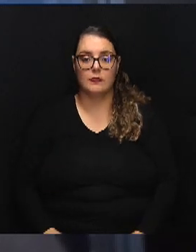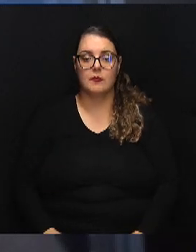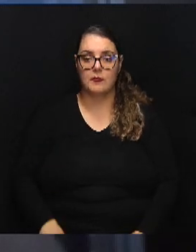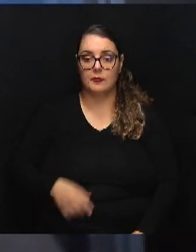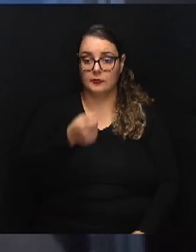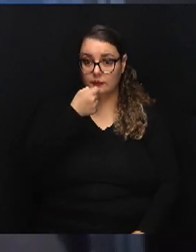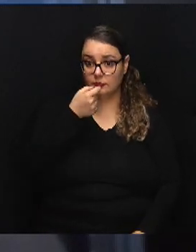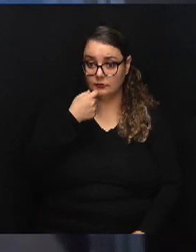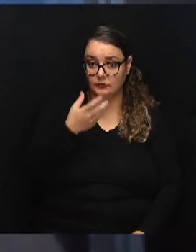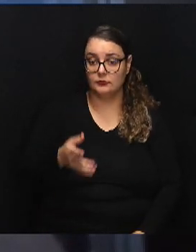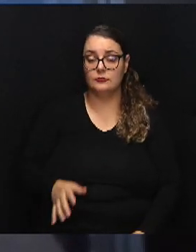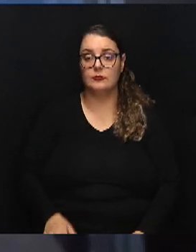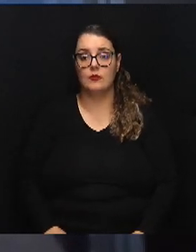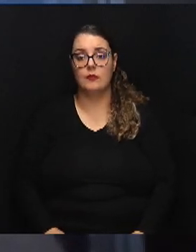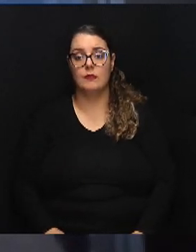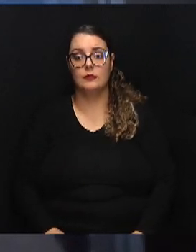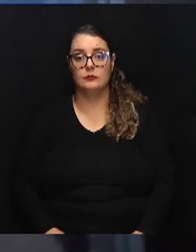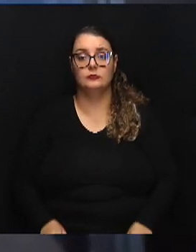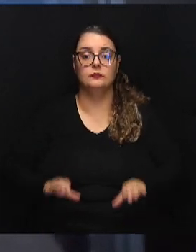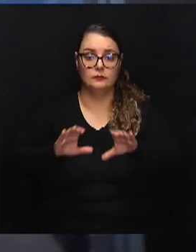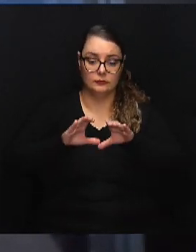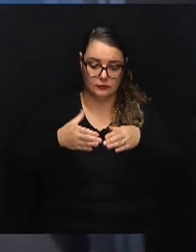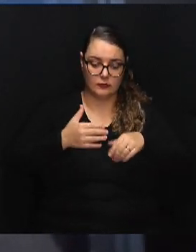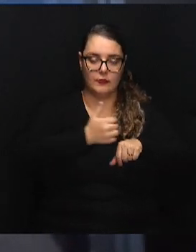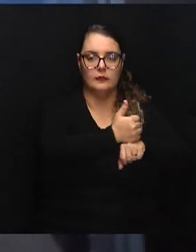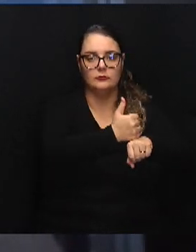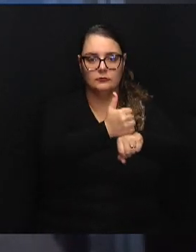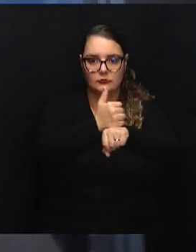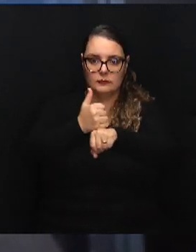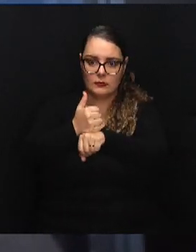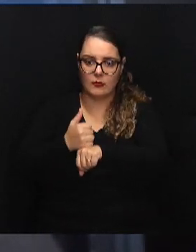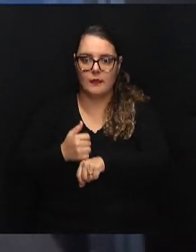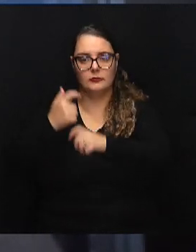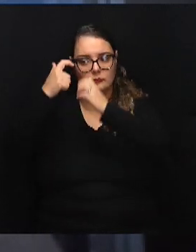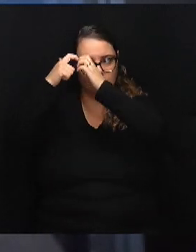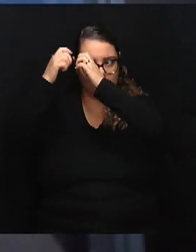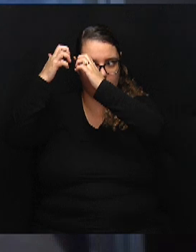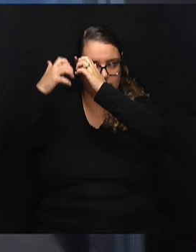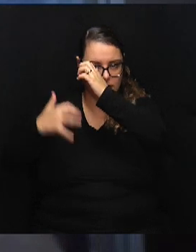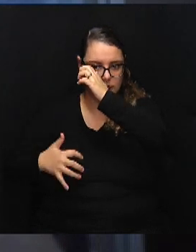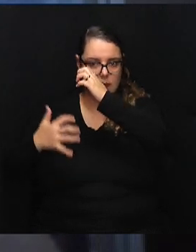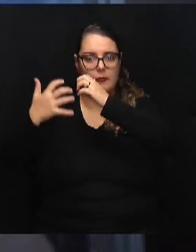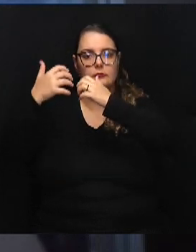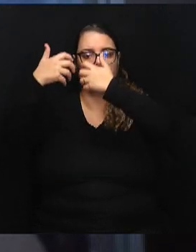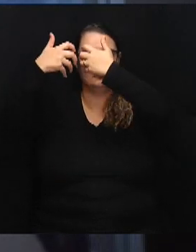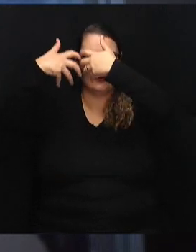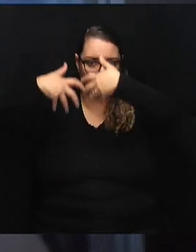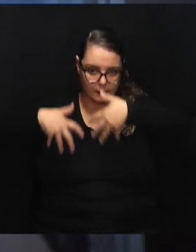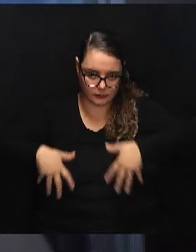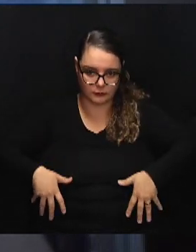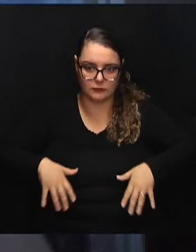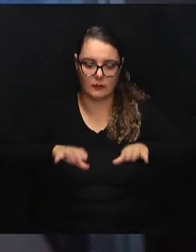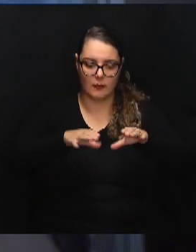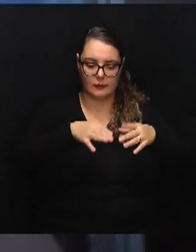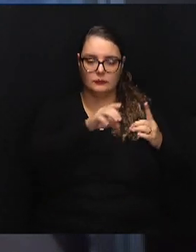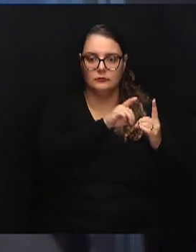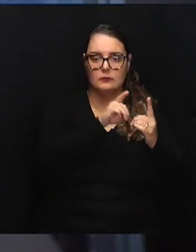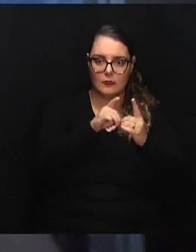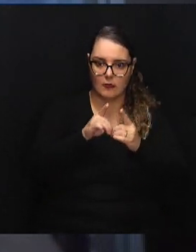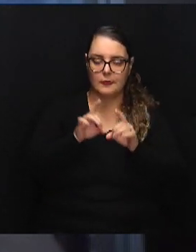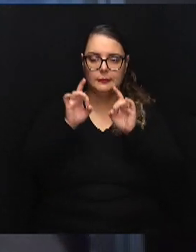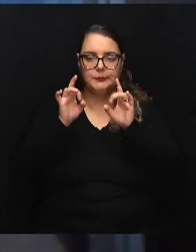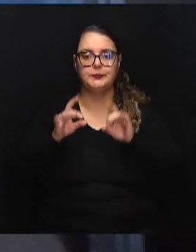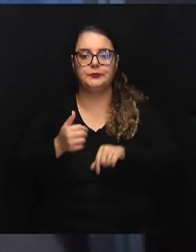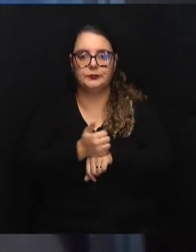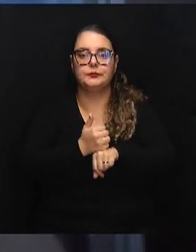requer uma equipe multidisciplinar, neurologistas, né, intensivistas, equipe bastante